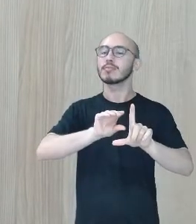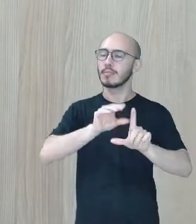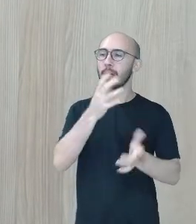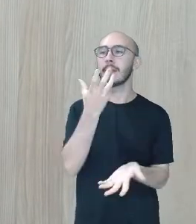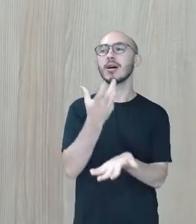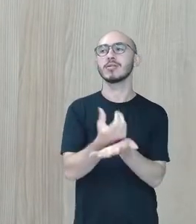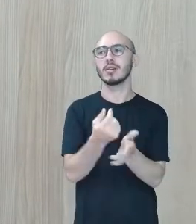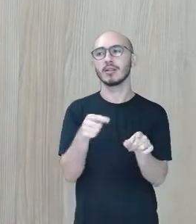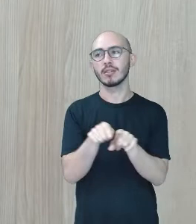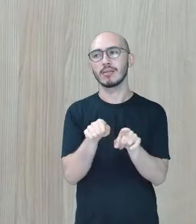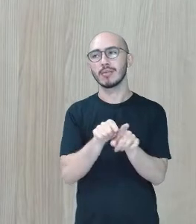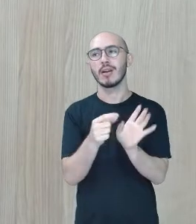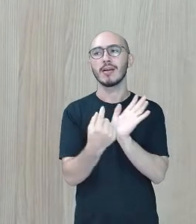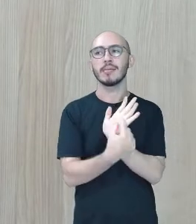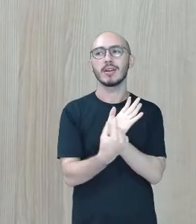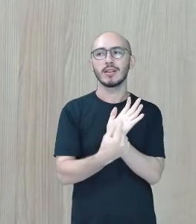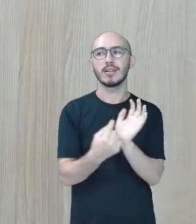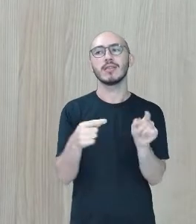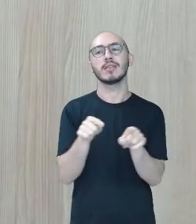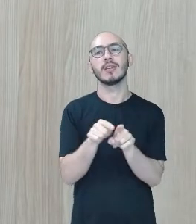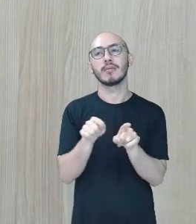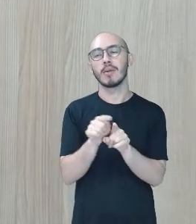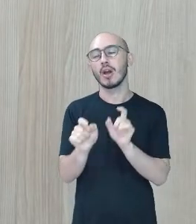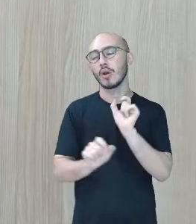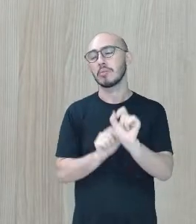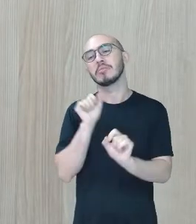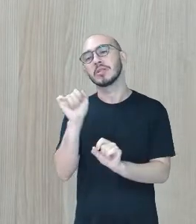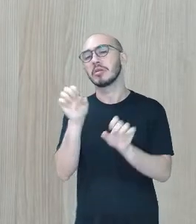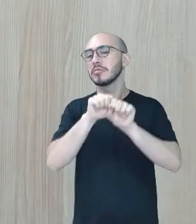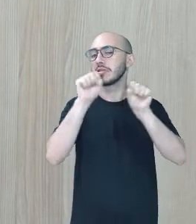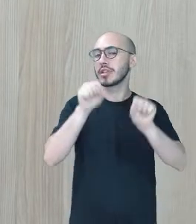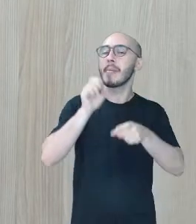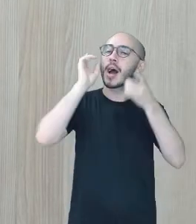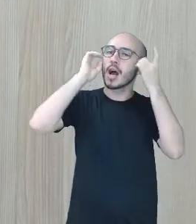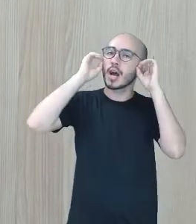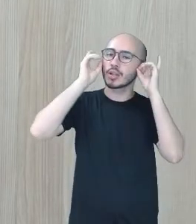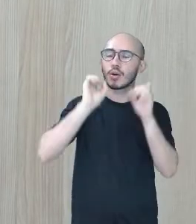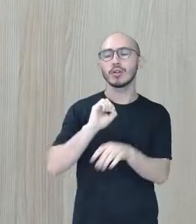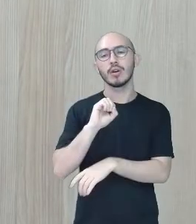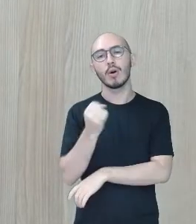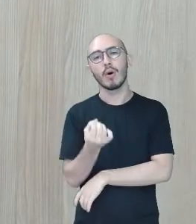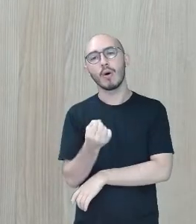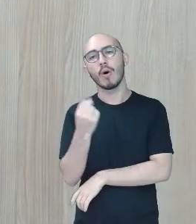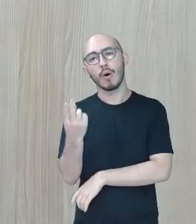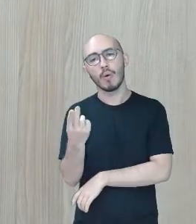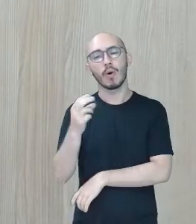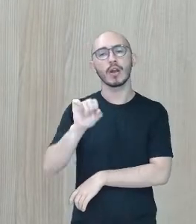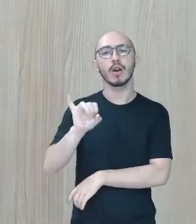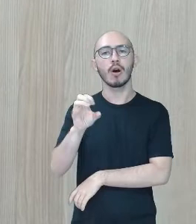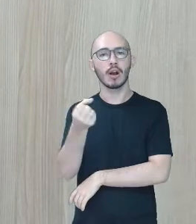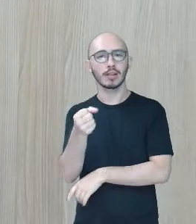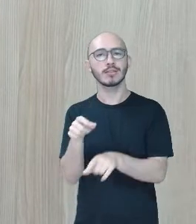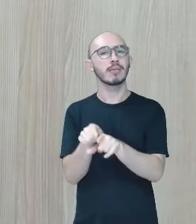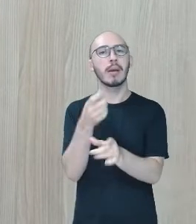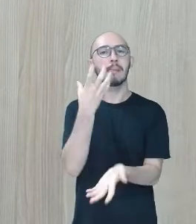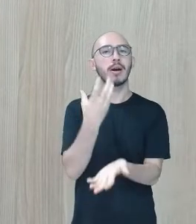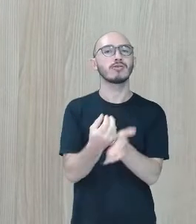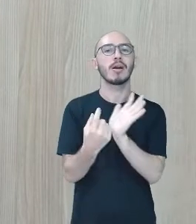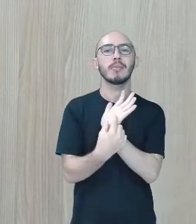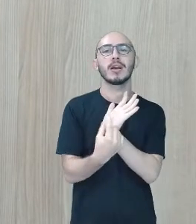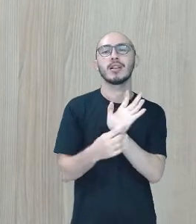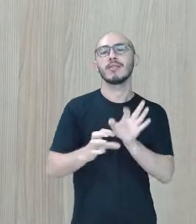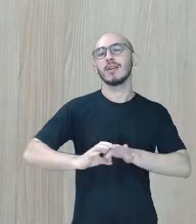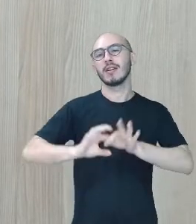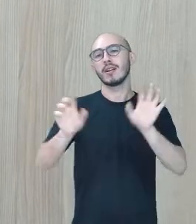direcionar para a câmera do seu celular para ele, seja Android ou iOS, né? E aí você consegue ser direcionado para a loja de